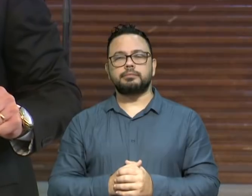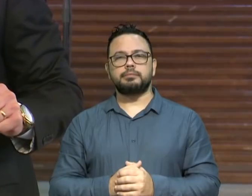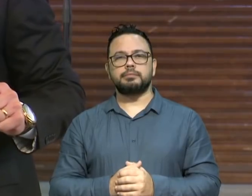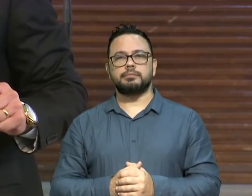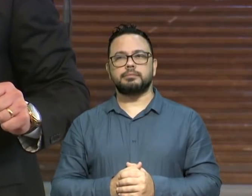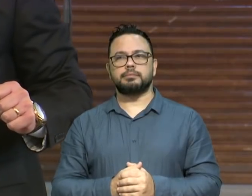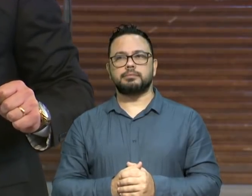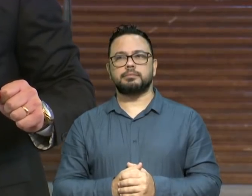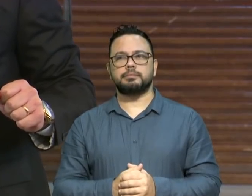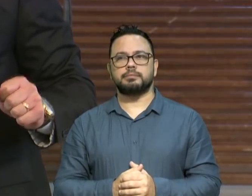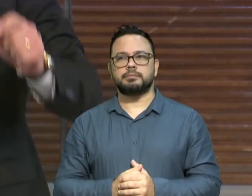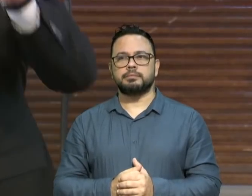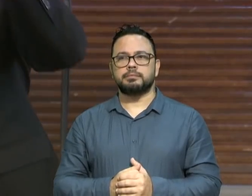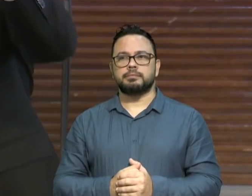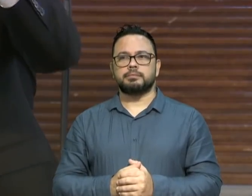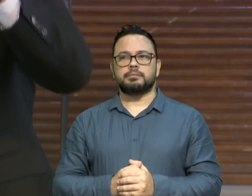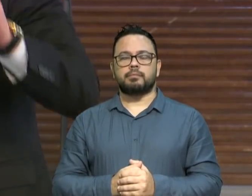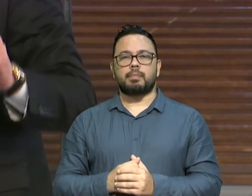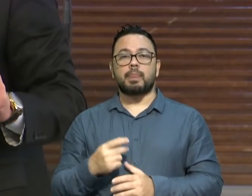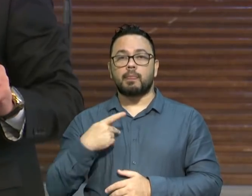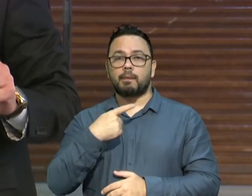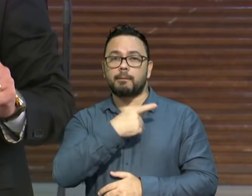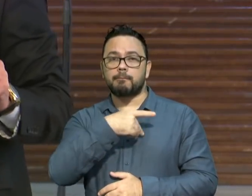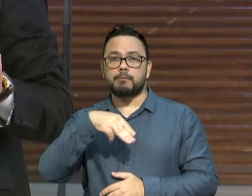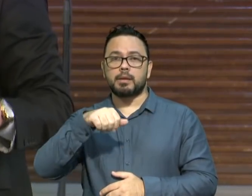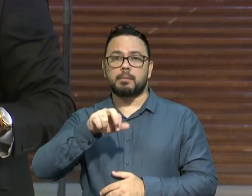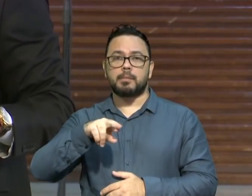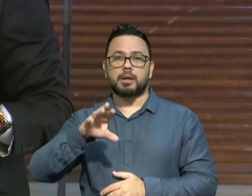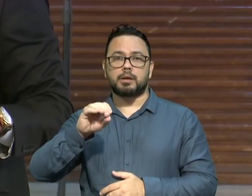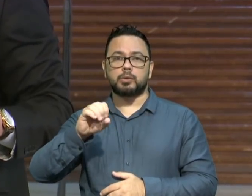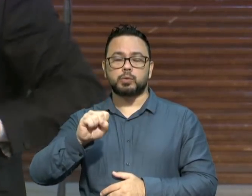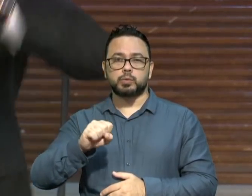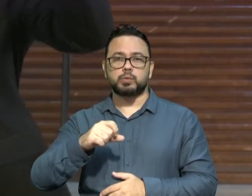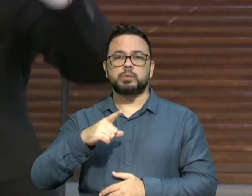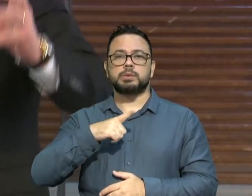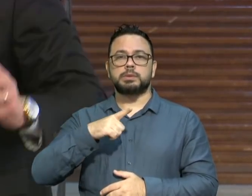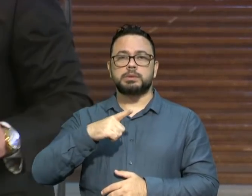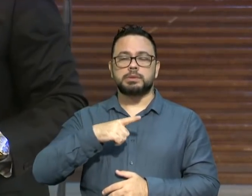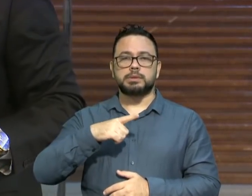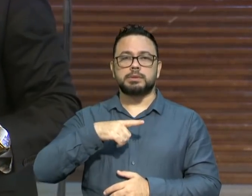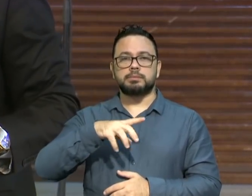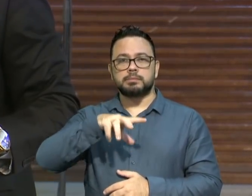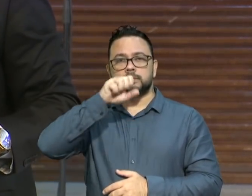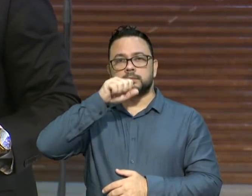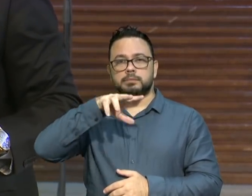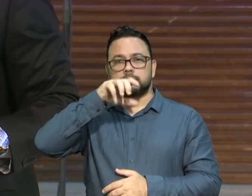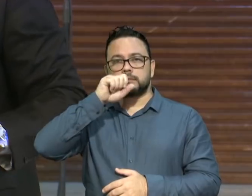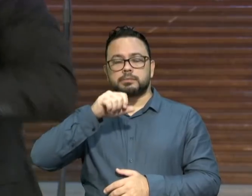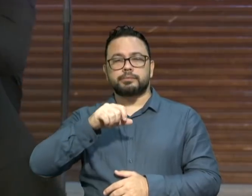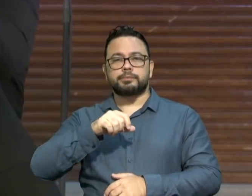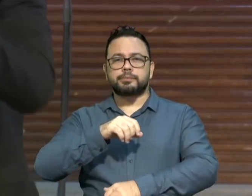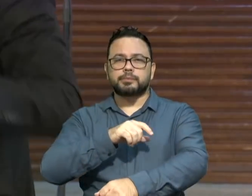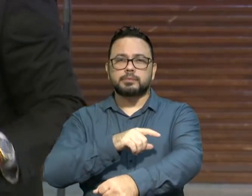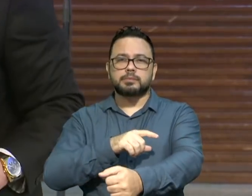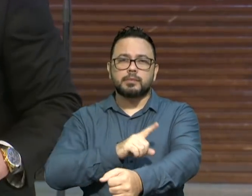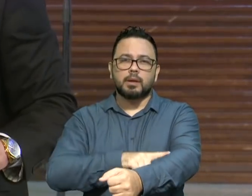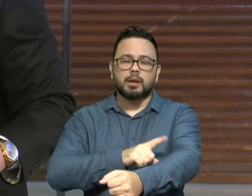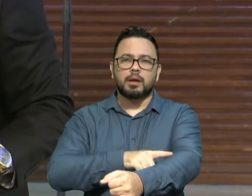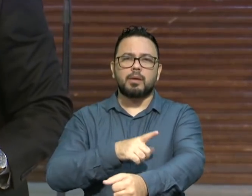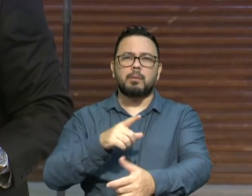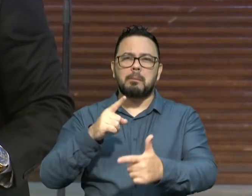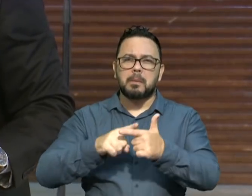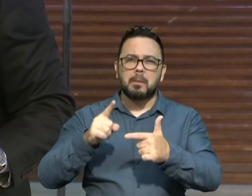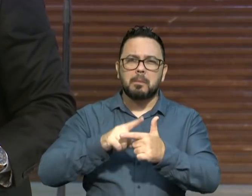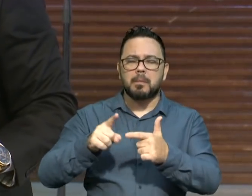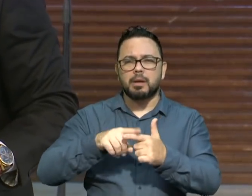Tosta já chegou ali com 25 porcento de saturação pulou para 60 e foi para UTI foi